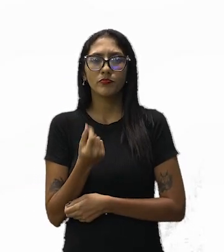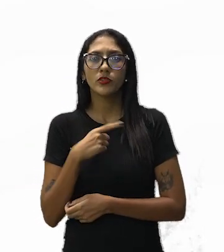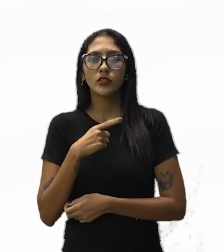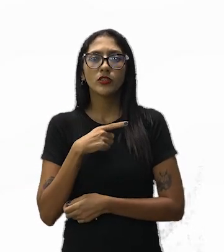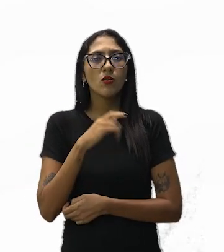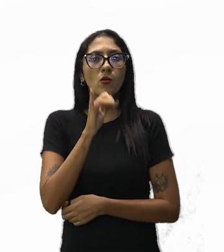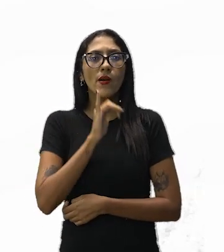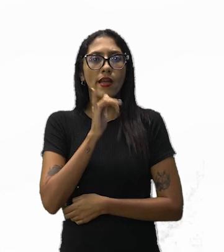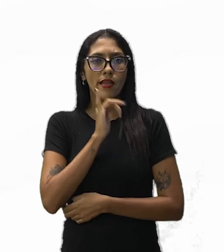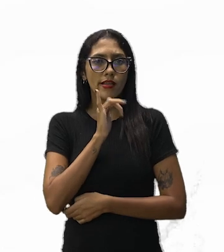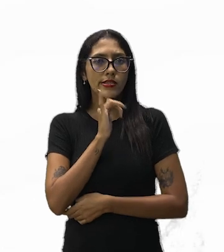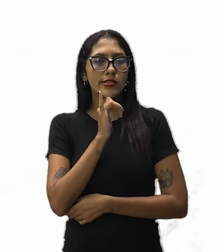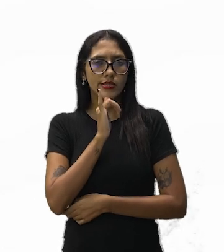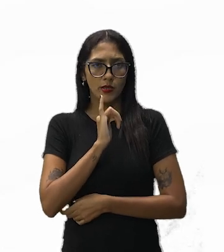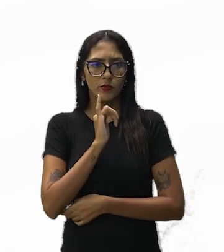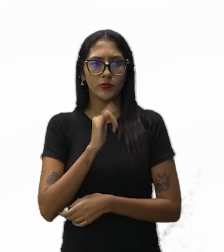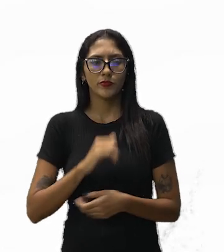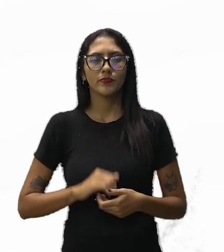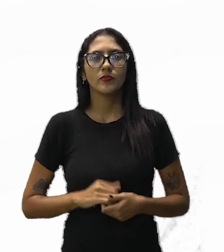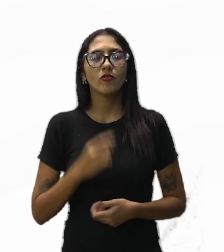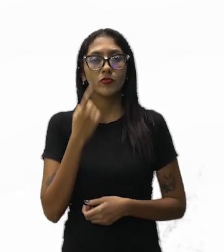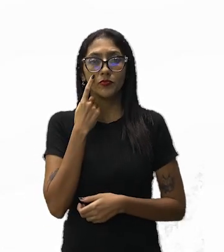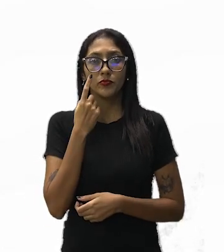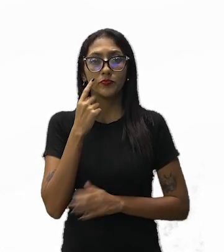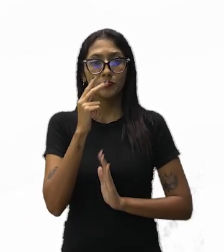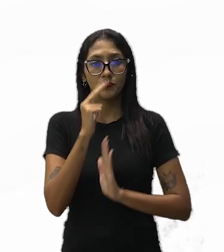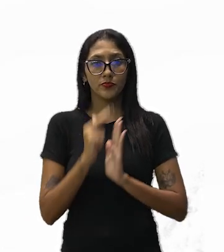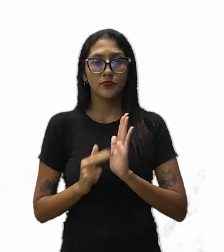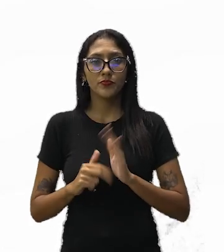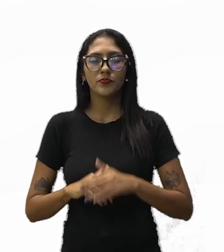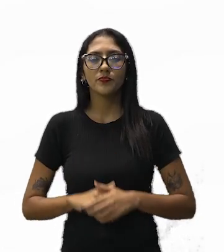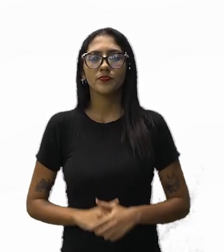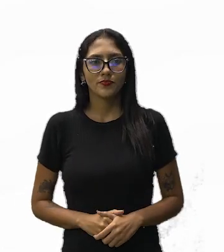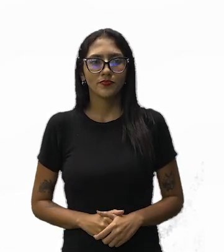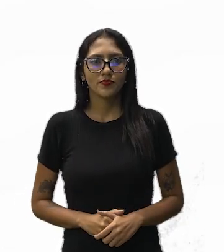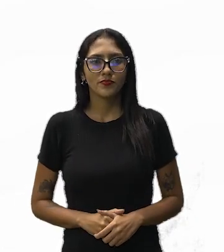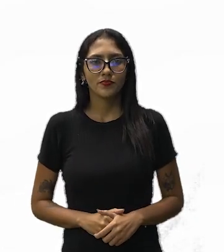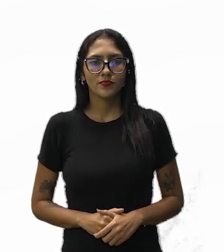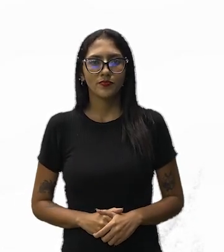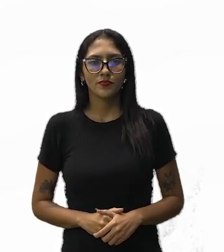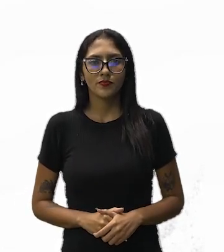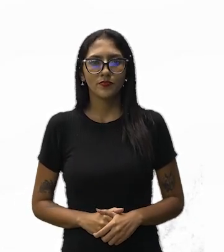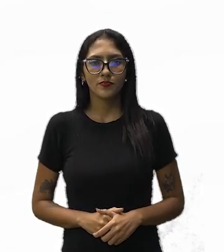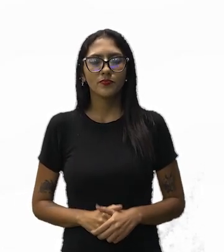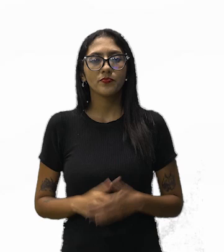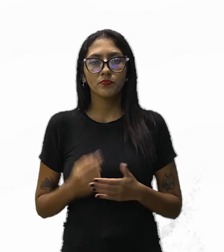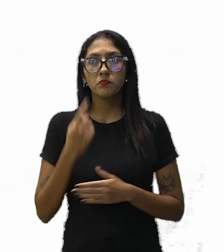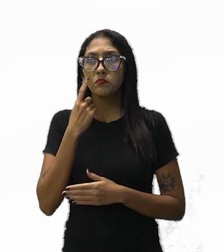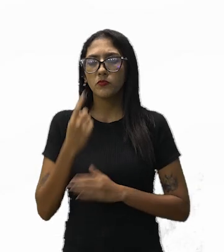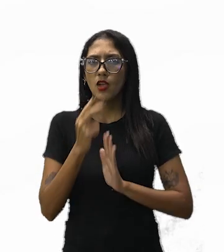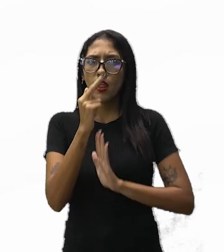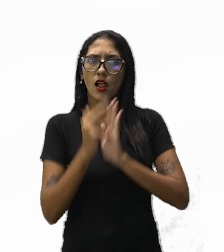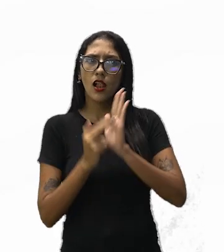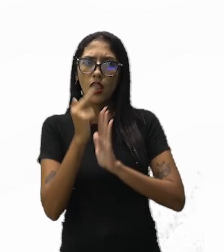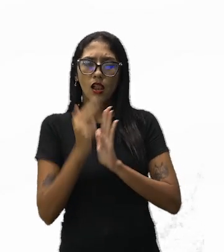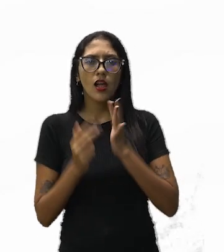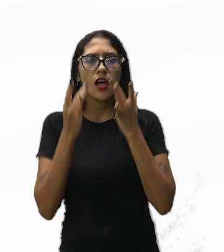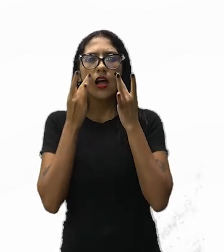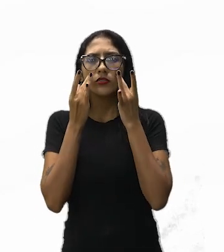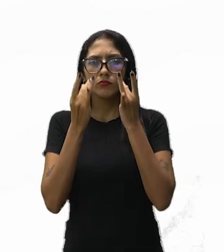aplicação numa questão sobre isso. Vamos aqui à leitura. Com base na leitura atenta